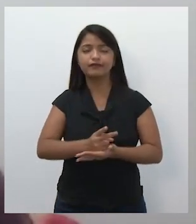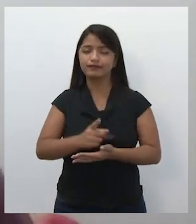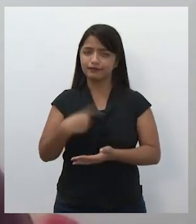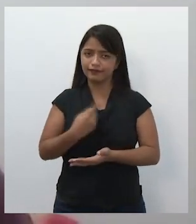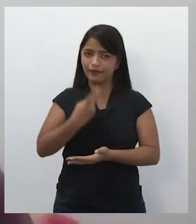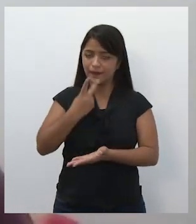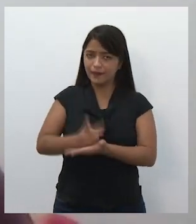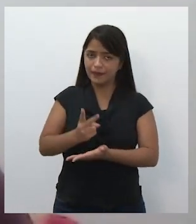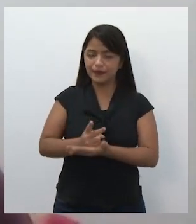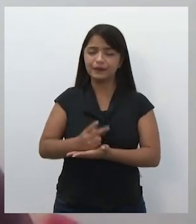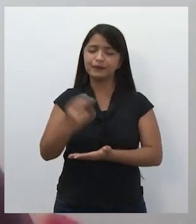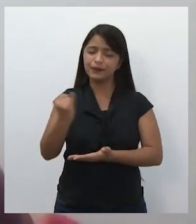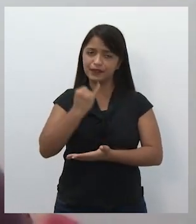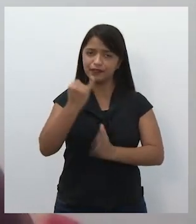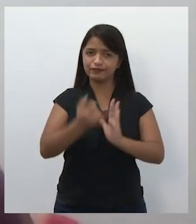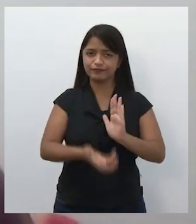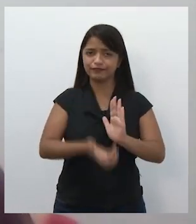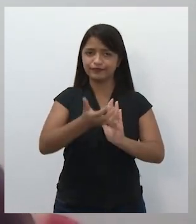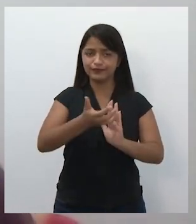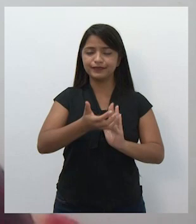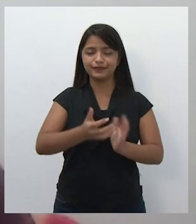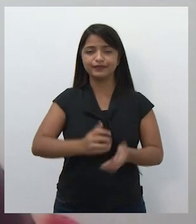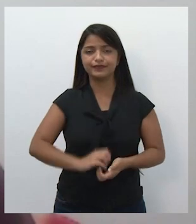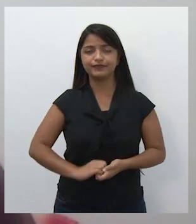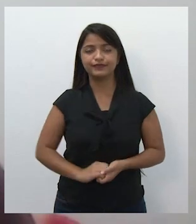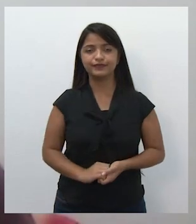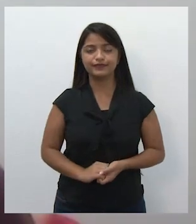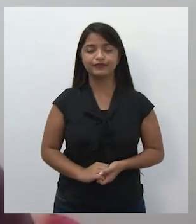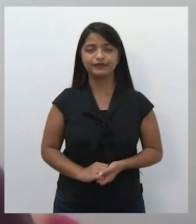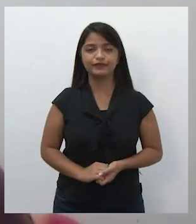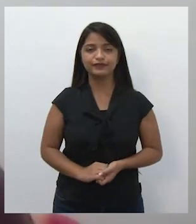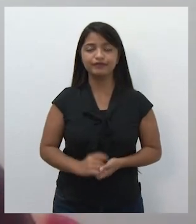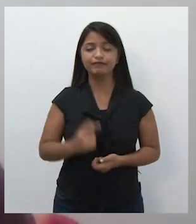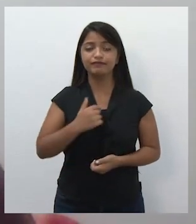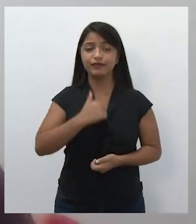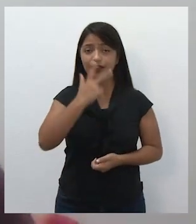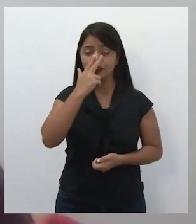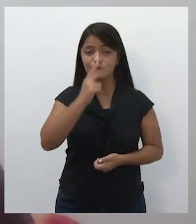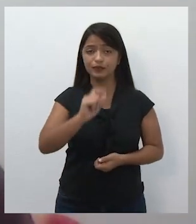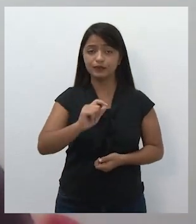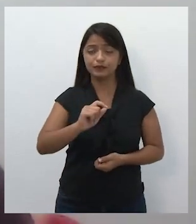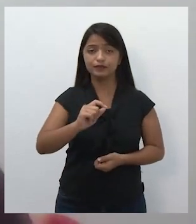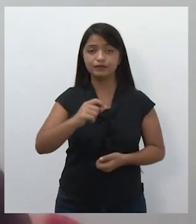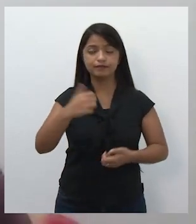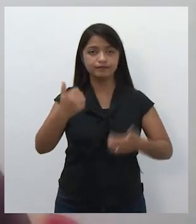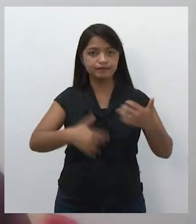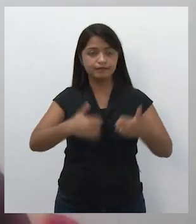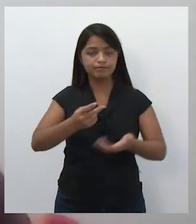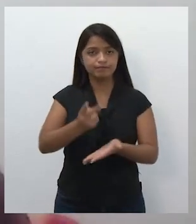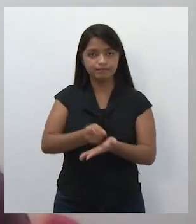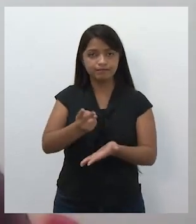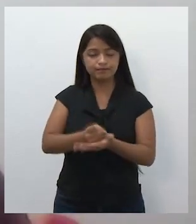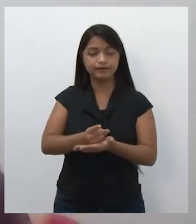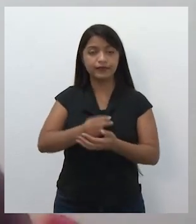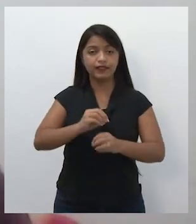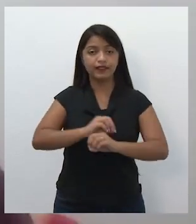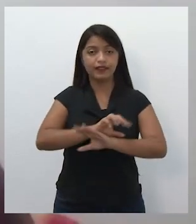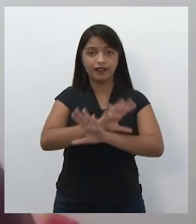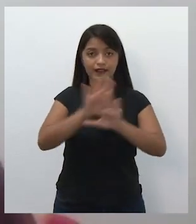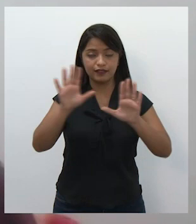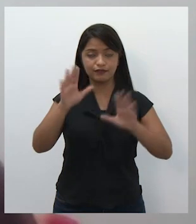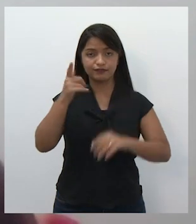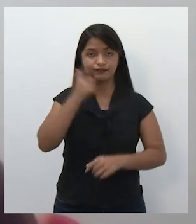mesmo enfatizar algumas questões, né? Eu acho que quanto mais clareza a gente tiver dessa necessidade de